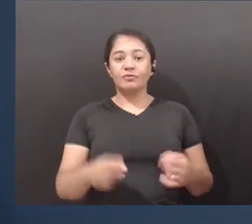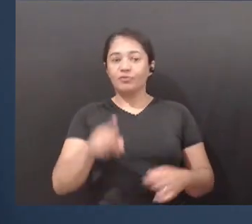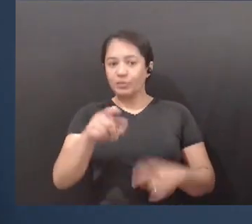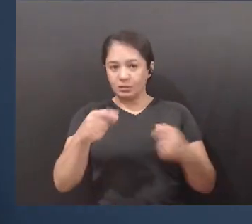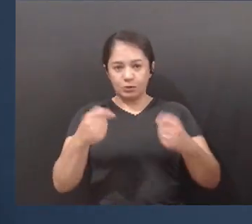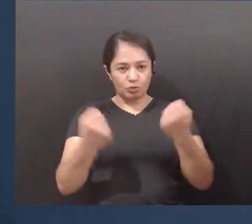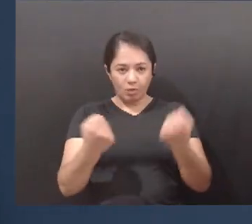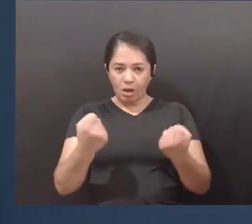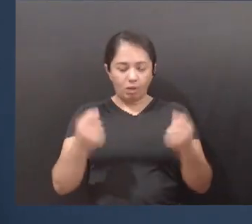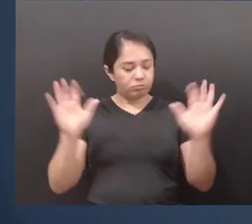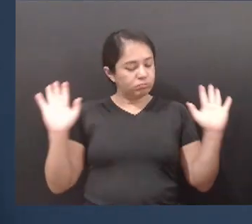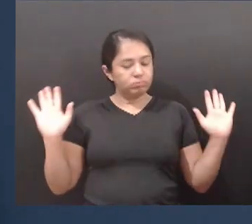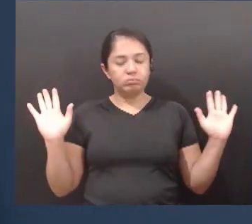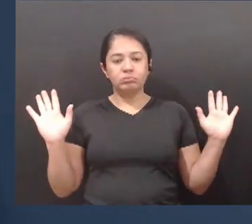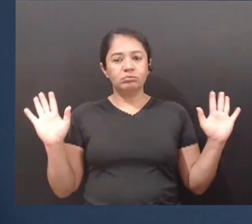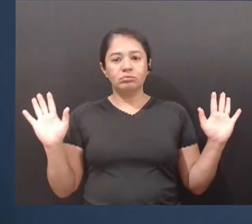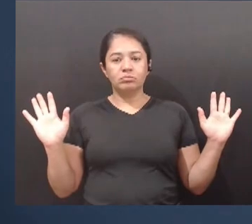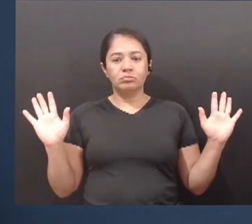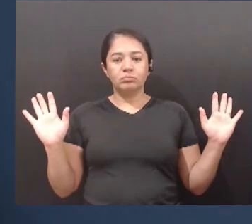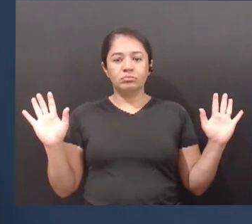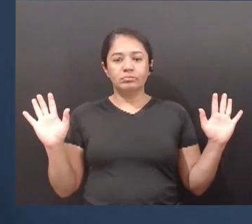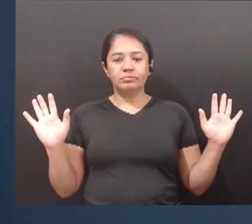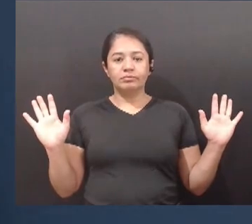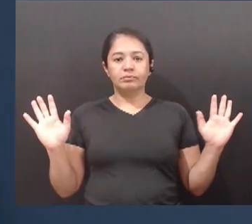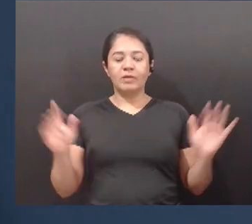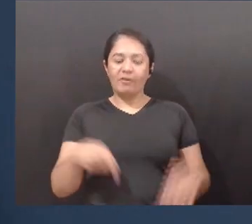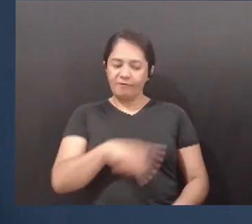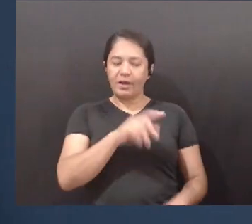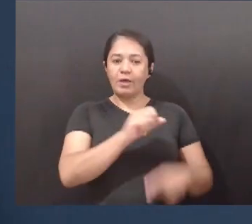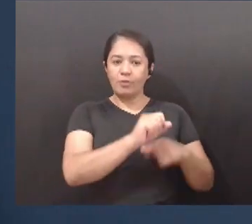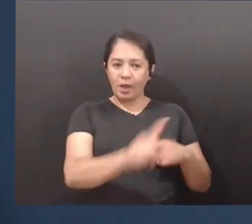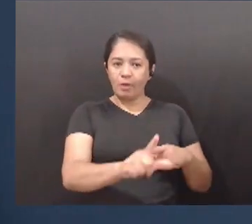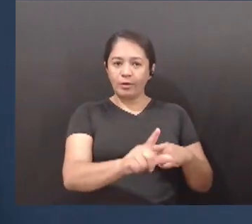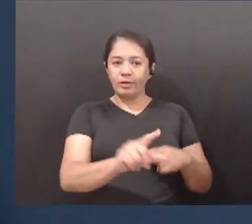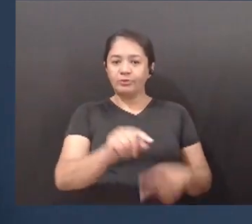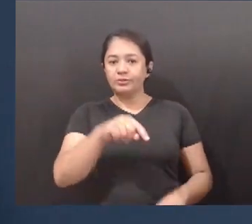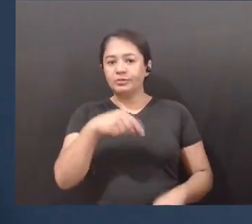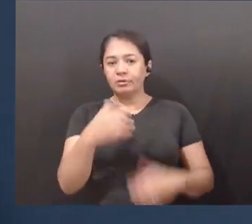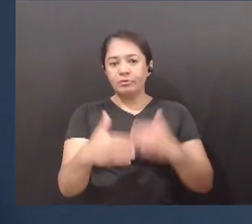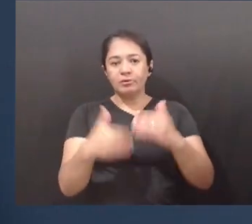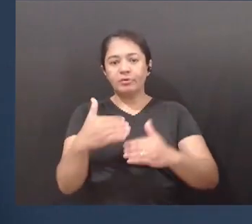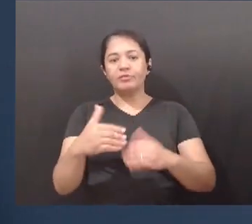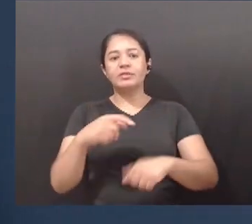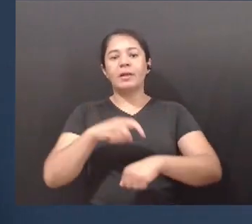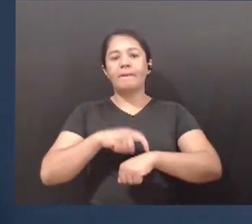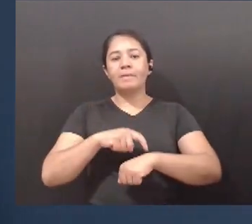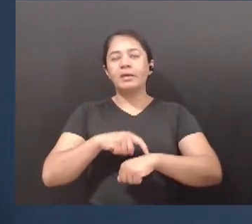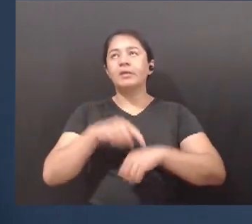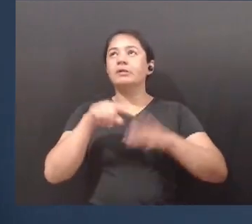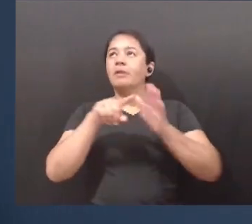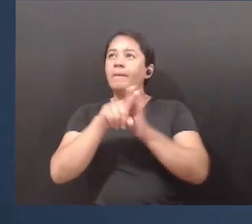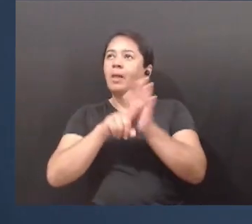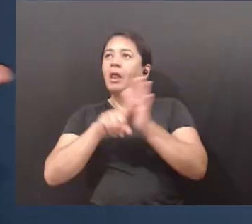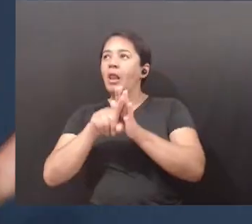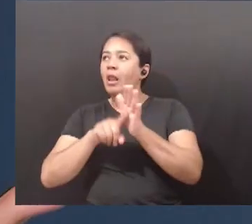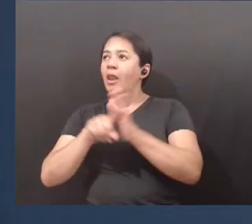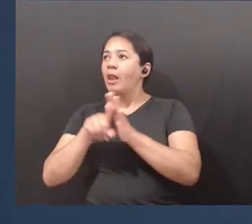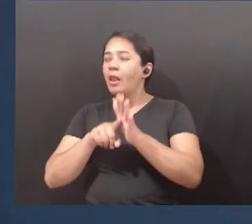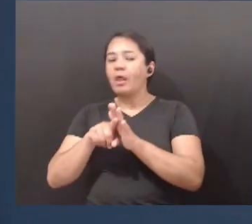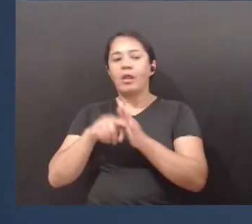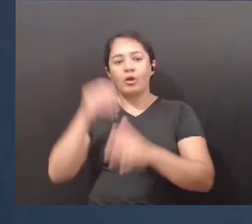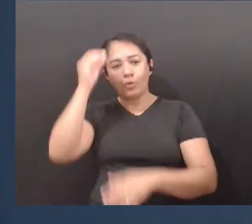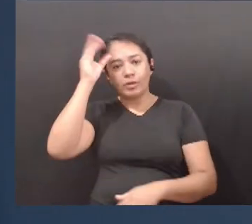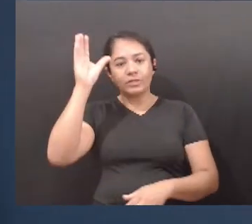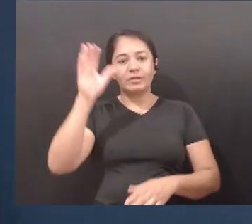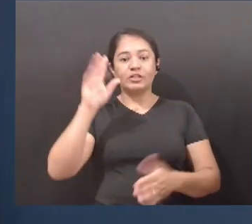esse, a pessoa precisa de um carro. Então vai para o aluguel, que aí ela vai ter todo o tempo do mundo de pesquisar, de buscar ajuda, de ganhar conhecimento. E aí, de fato, quando ela tiver